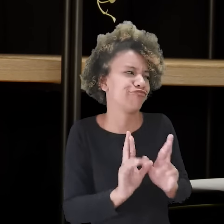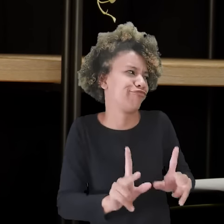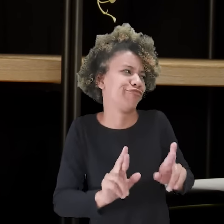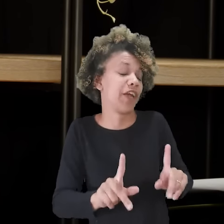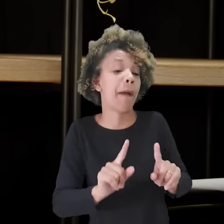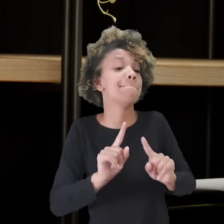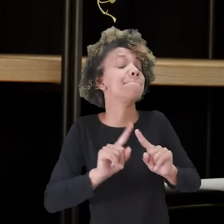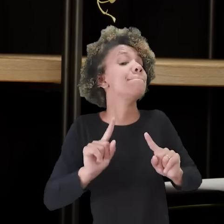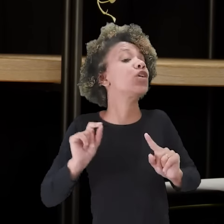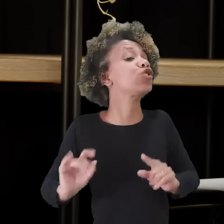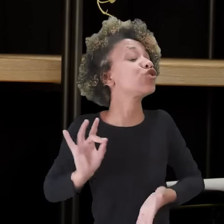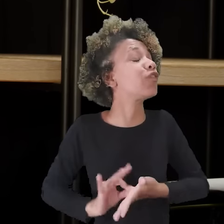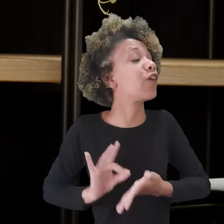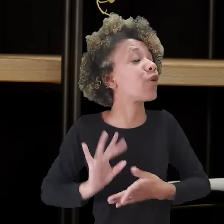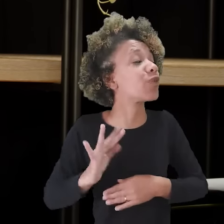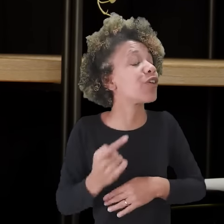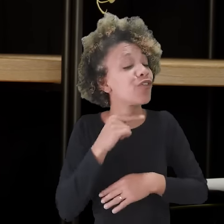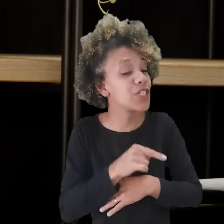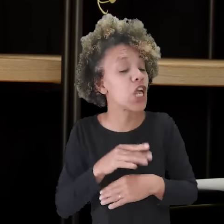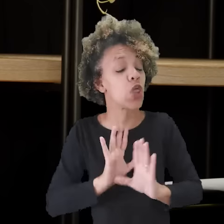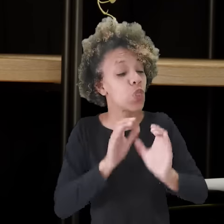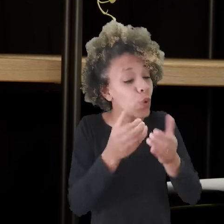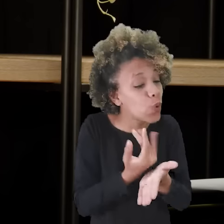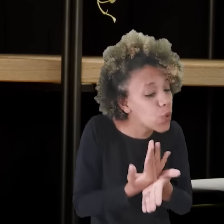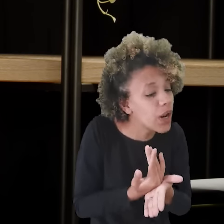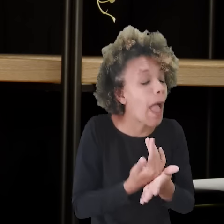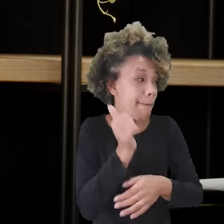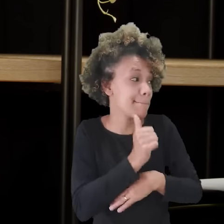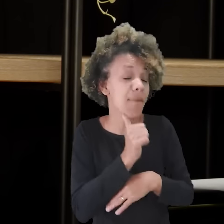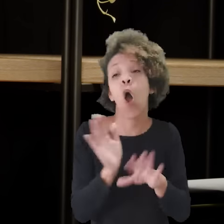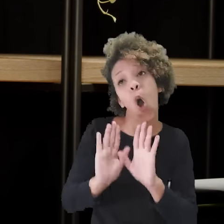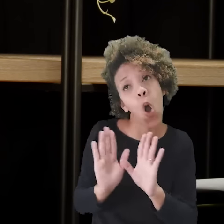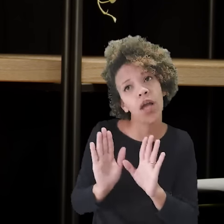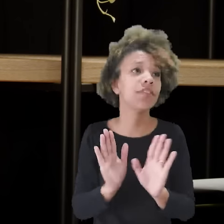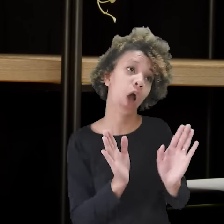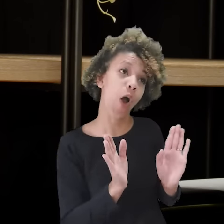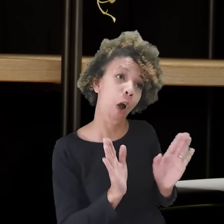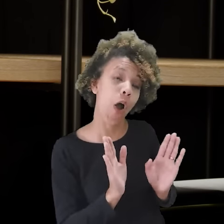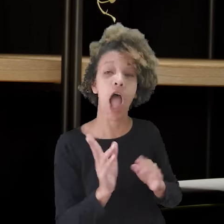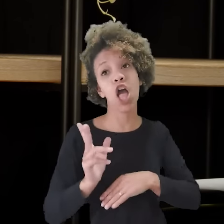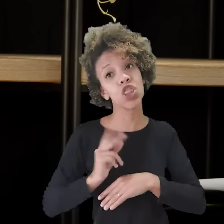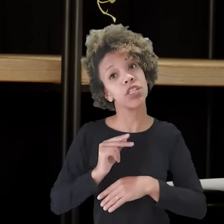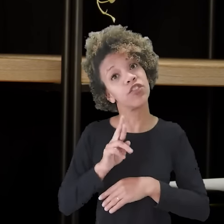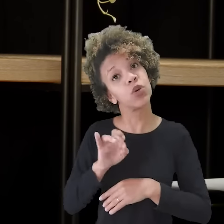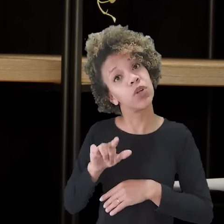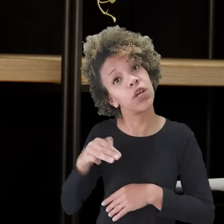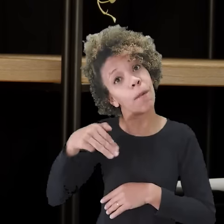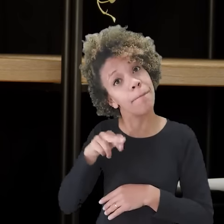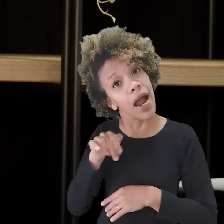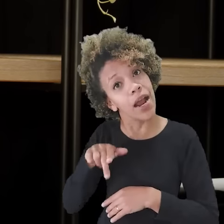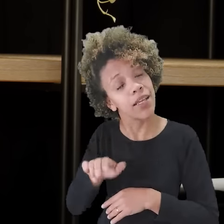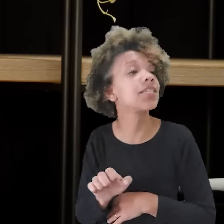o fato foi você ali no grupo a menina falava assim oi nossa você é o Rodrigo